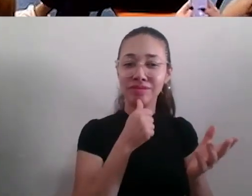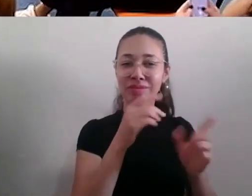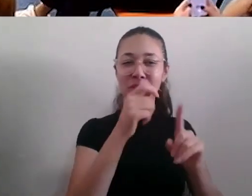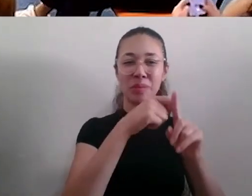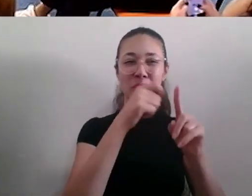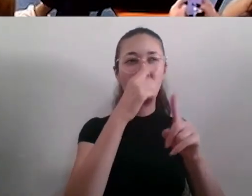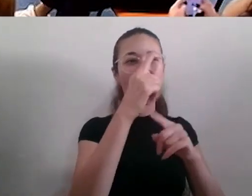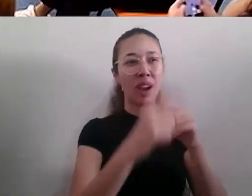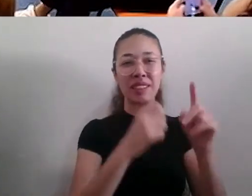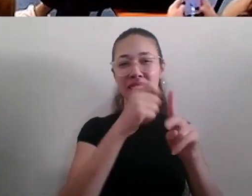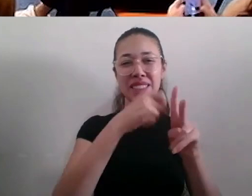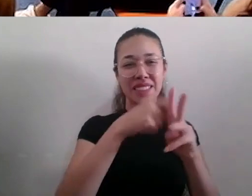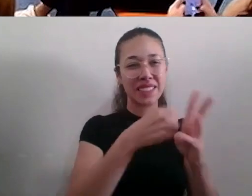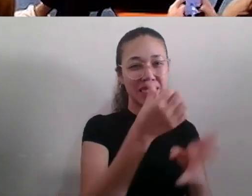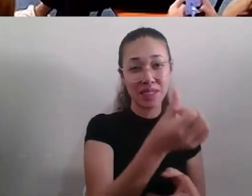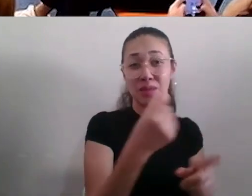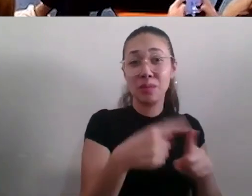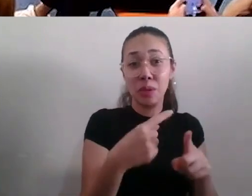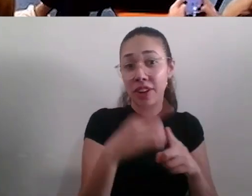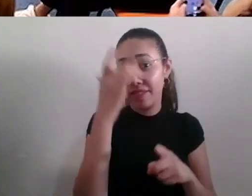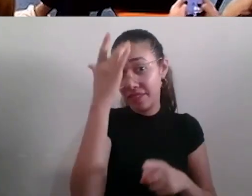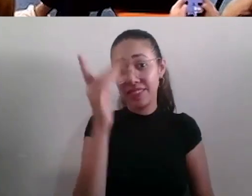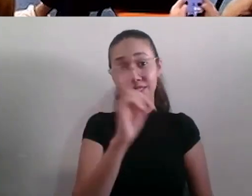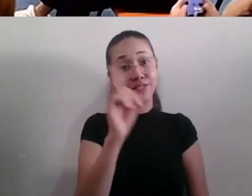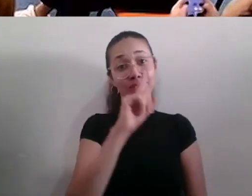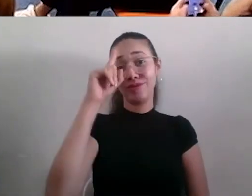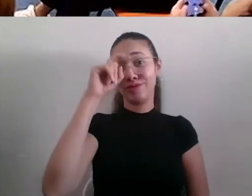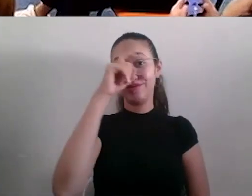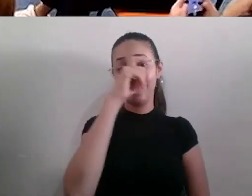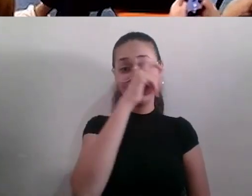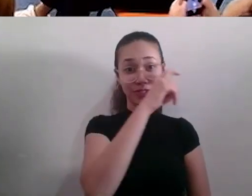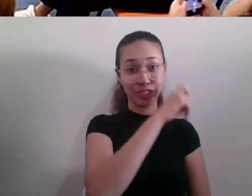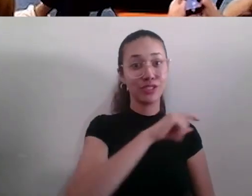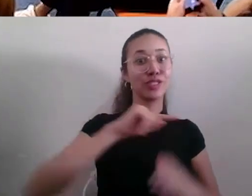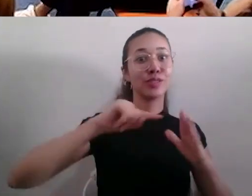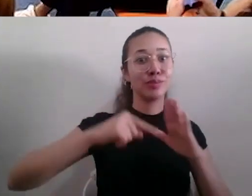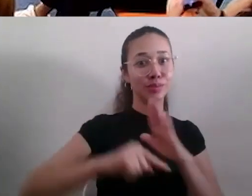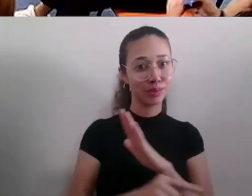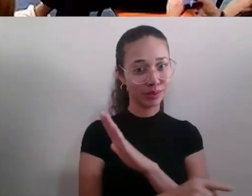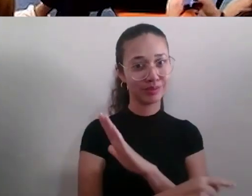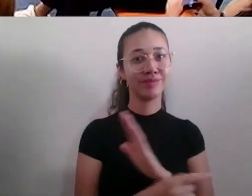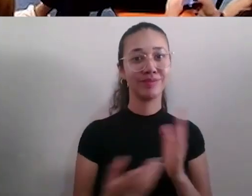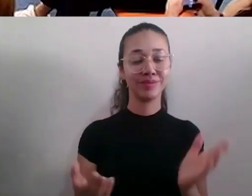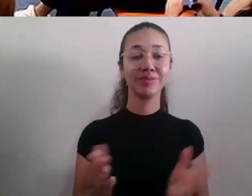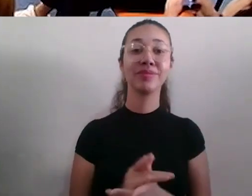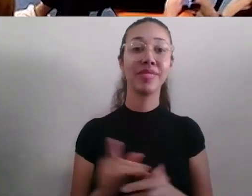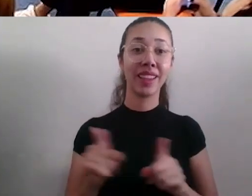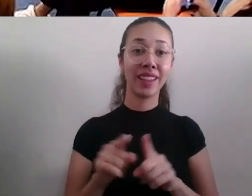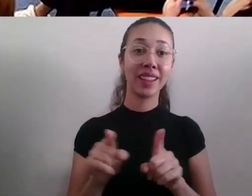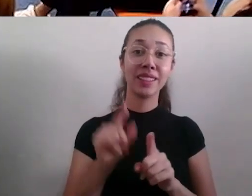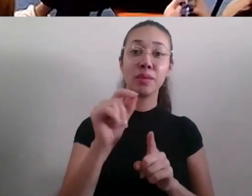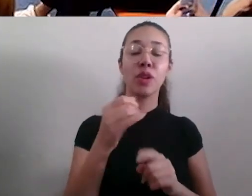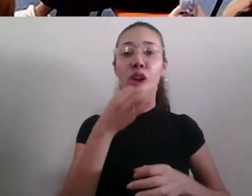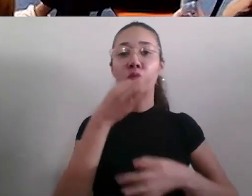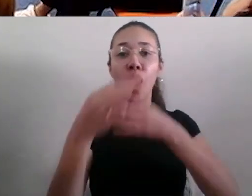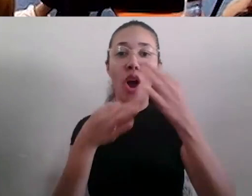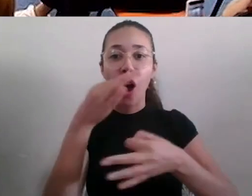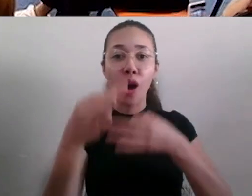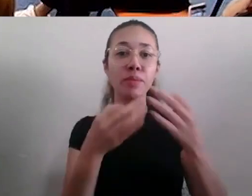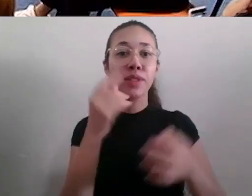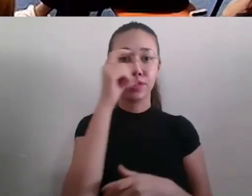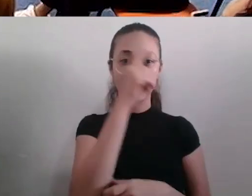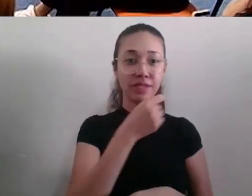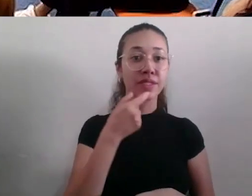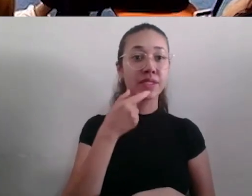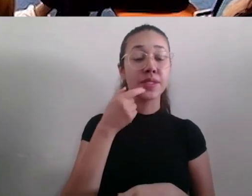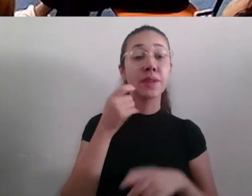é tudo muito complexo, né? É muito difícil. É difícil da gente entender. e é difícil da gente dar opinião. Mas quando saiu Praia